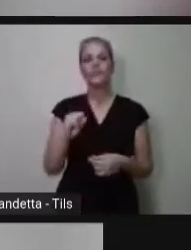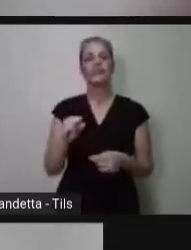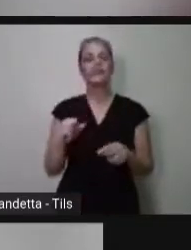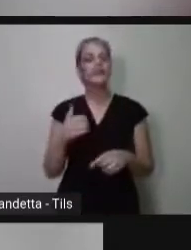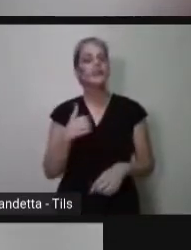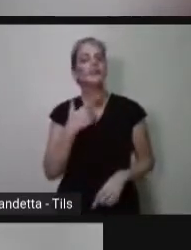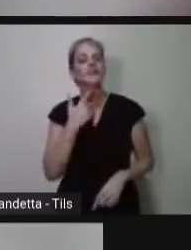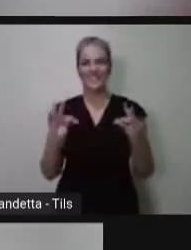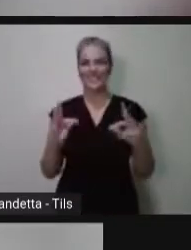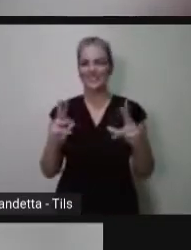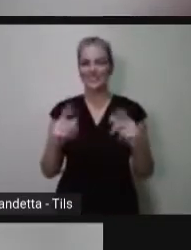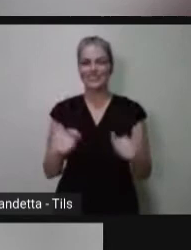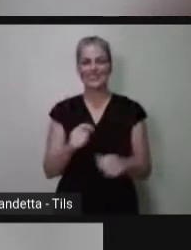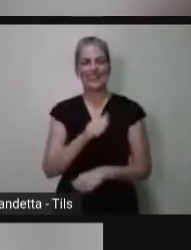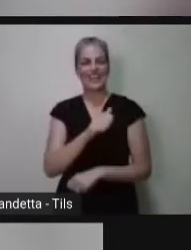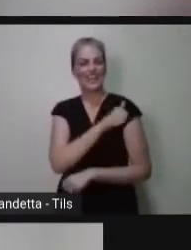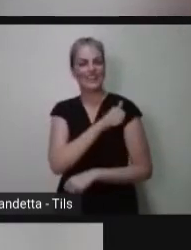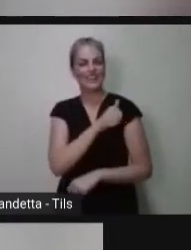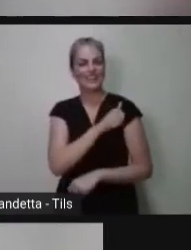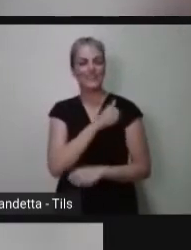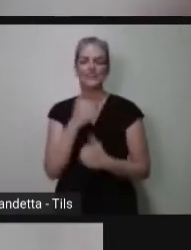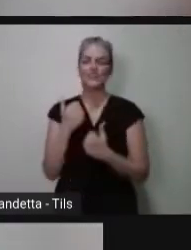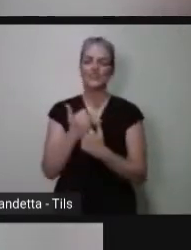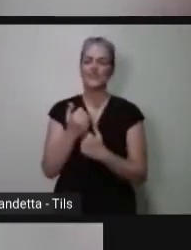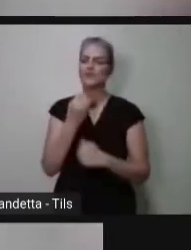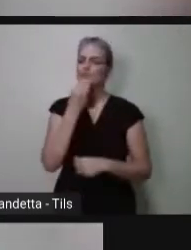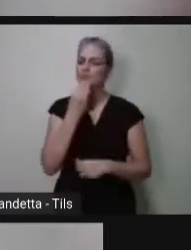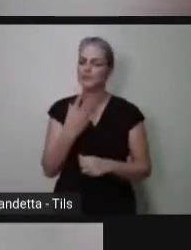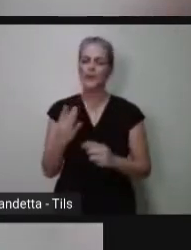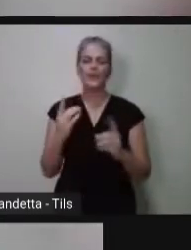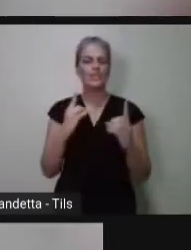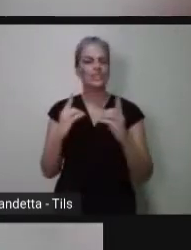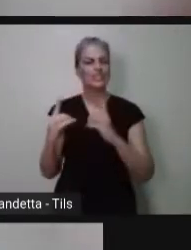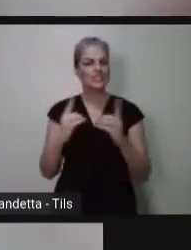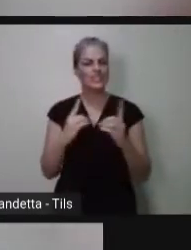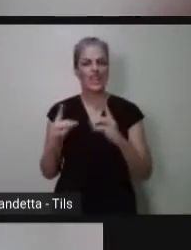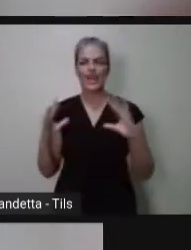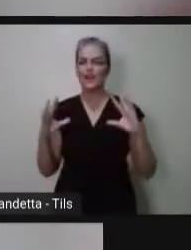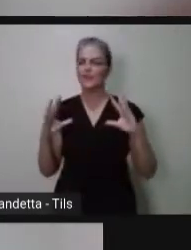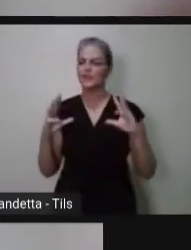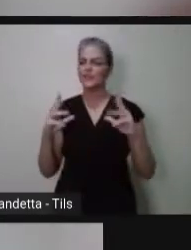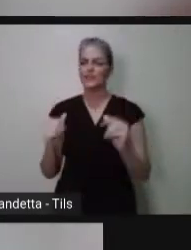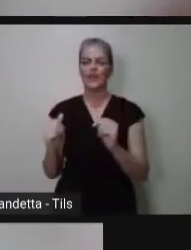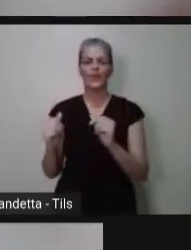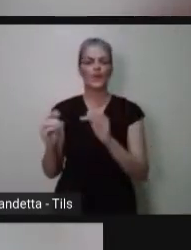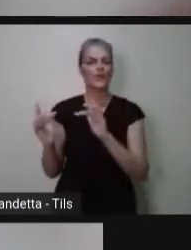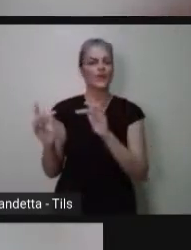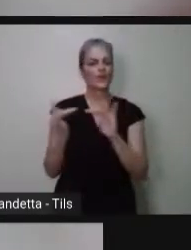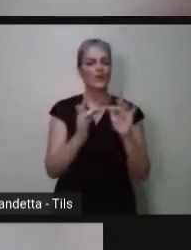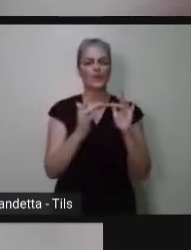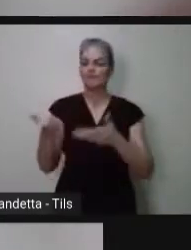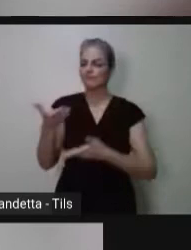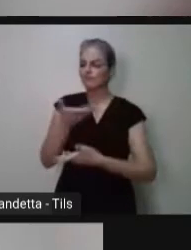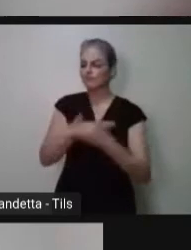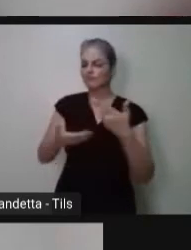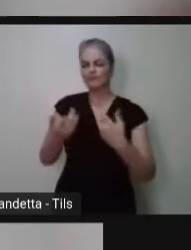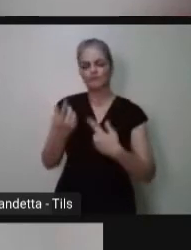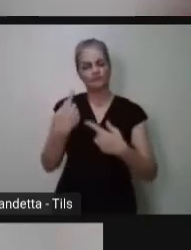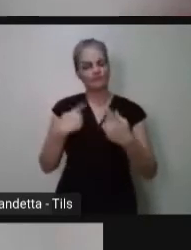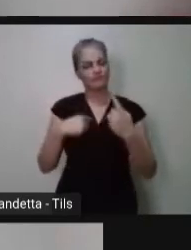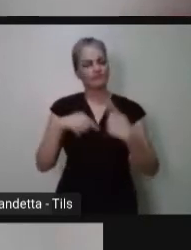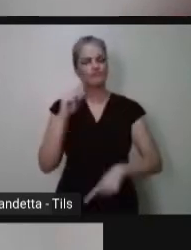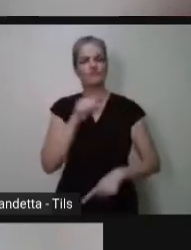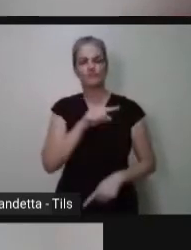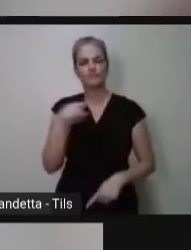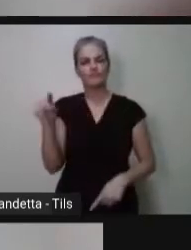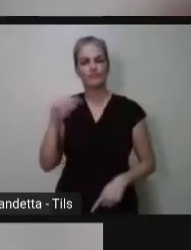tutores, que tenhamos bons e profícuos diálogos e que todos eles se transformem em potentes ações nos lugares onde